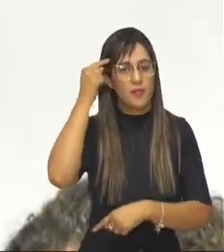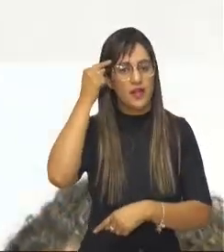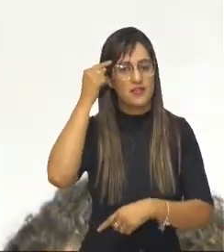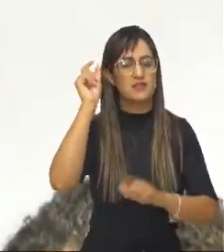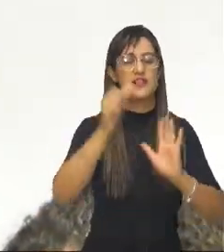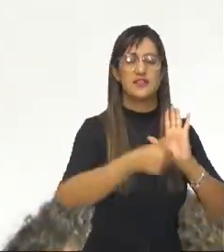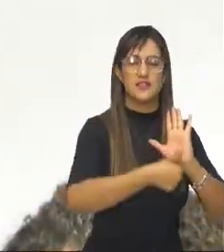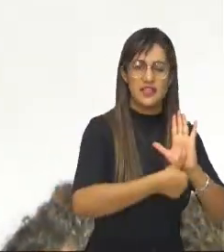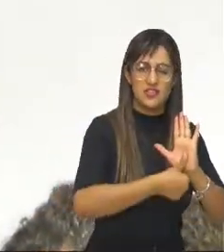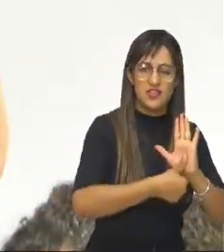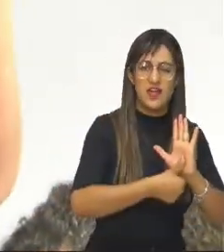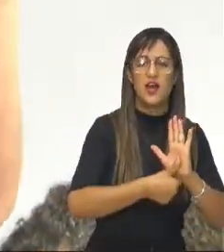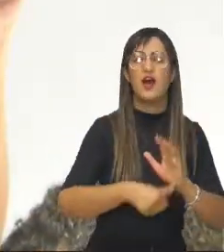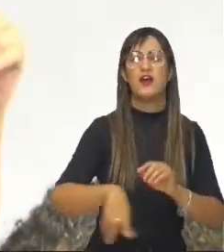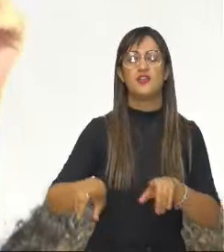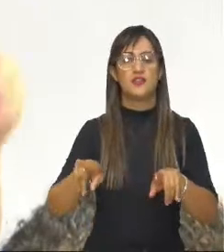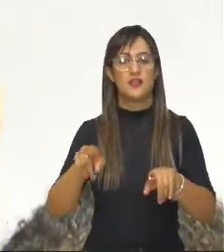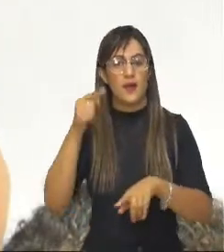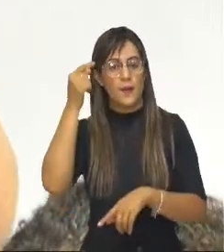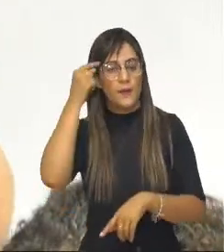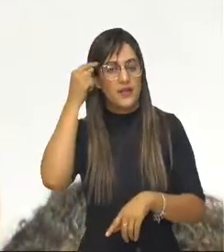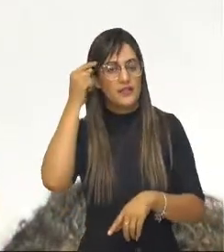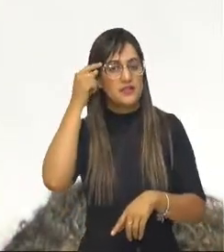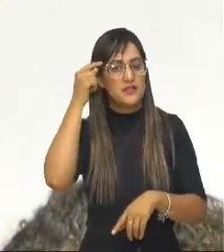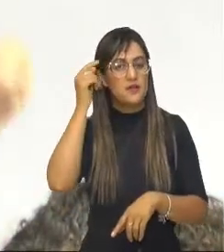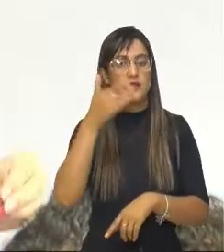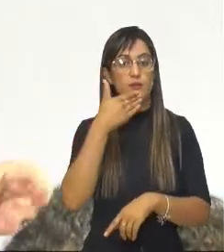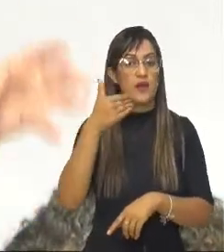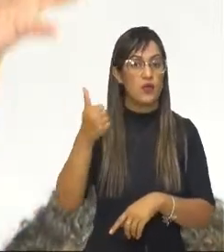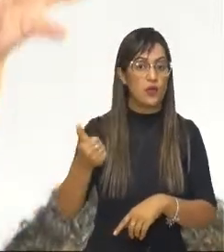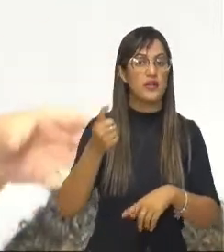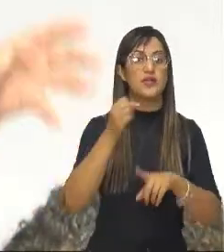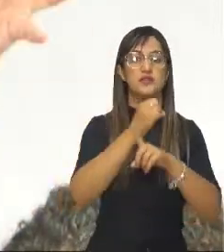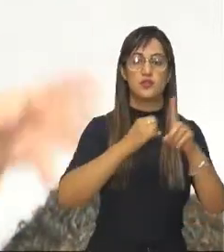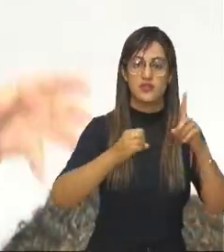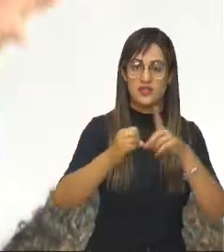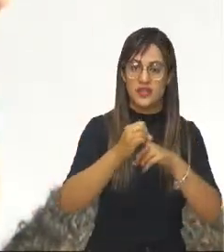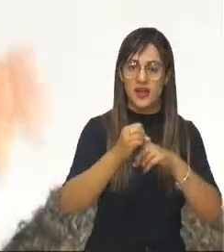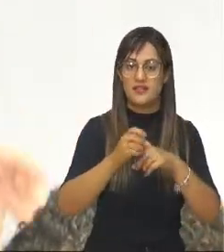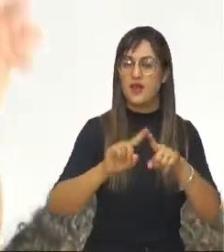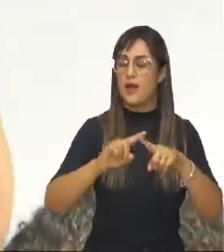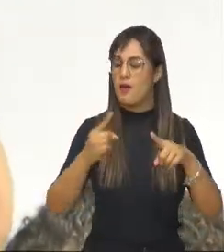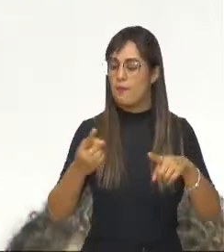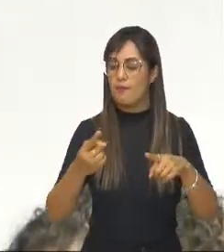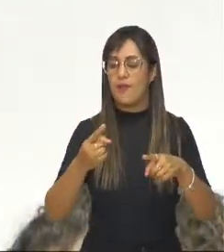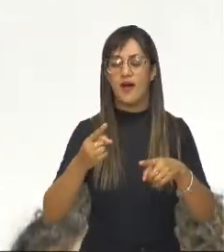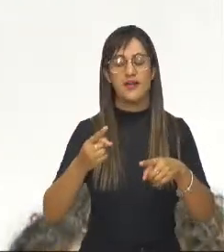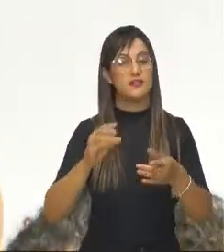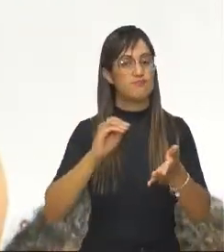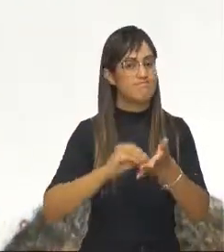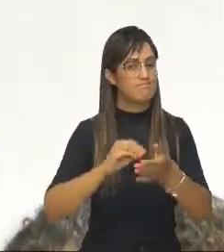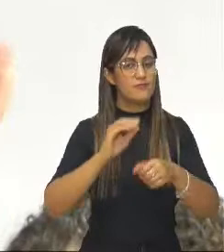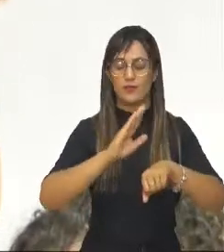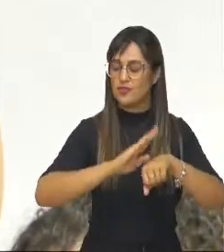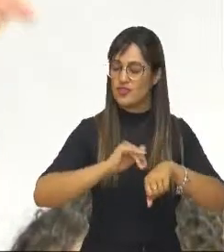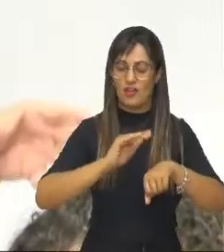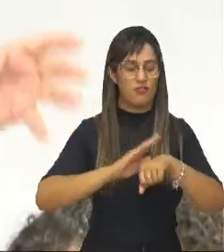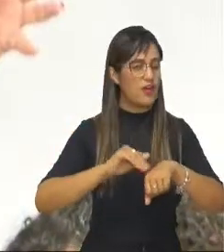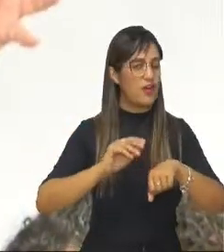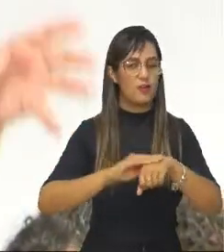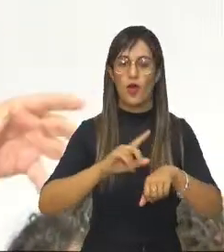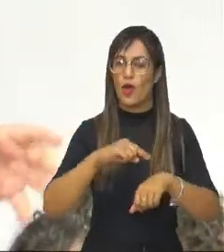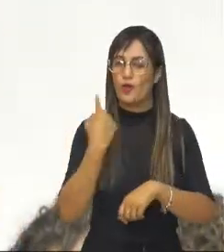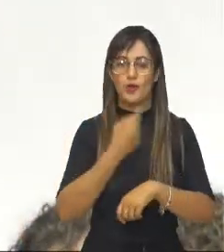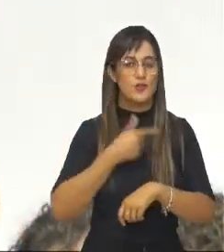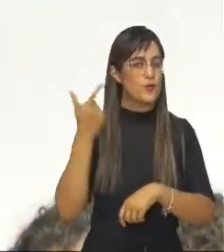pensando... As ditas, né, minorias sociais são extremamente importantes, mas sem afeto a gente não faz um bom trabalho. Sem afeto a gente perde a